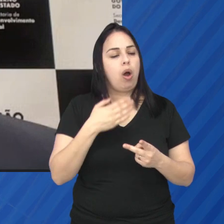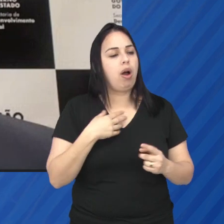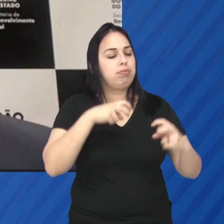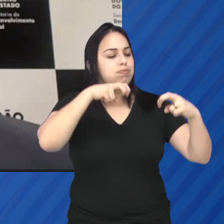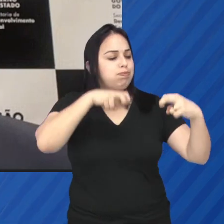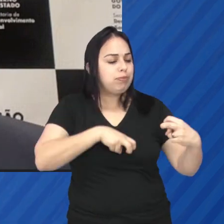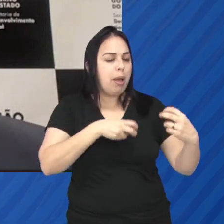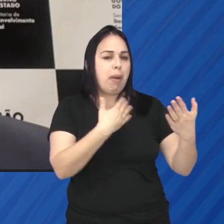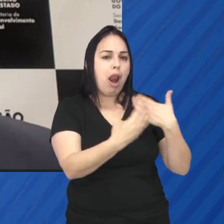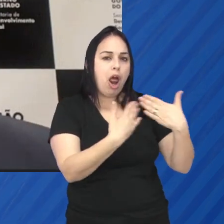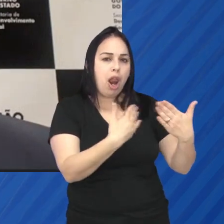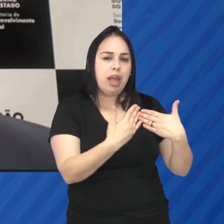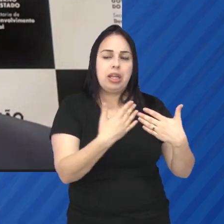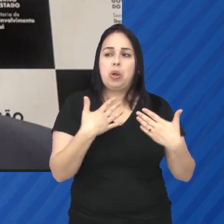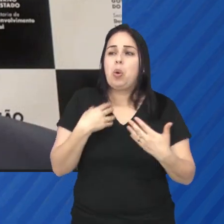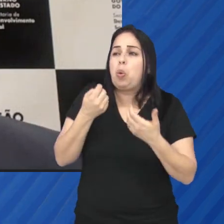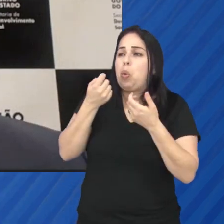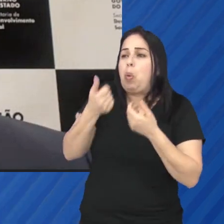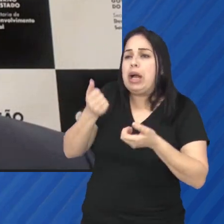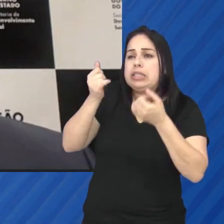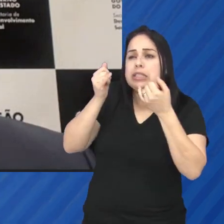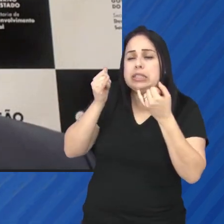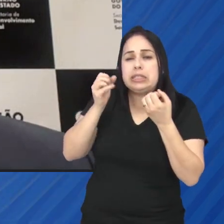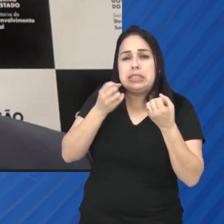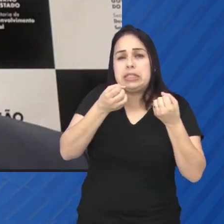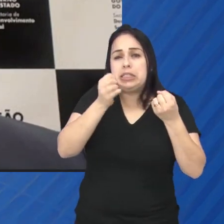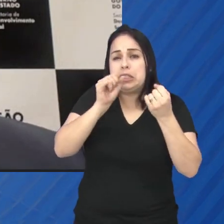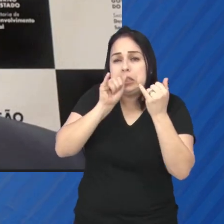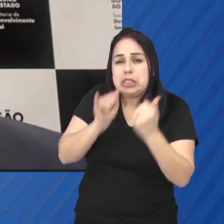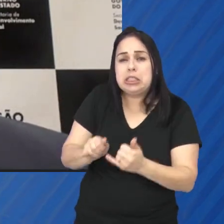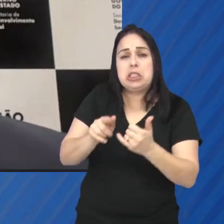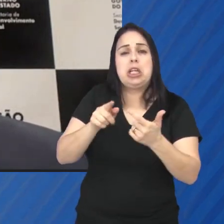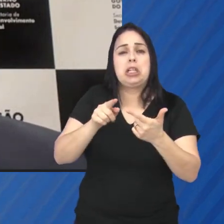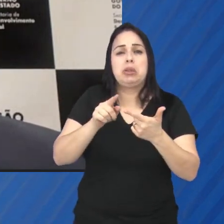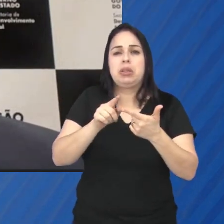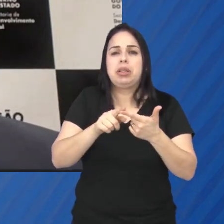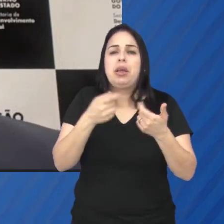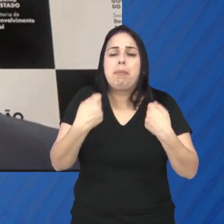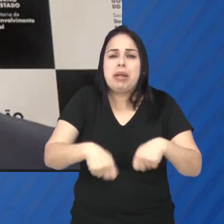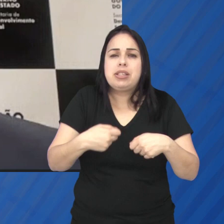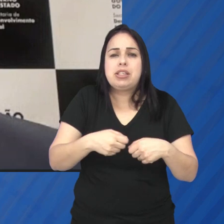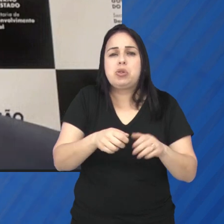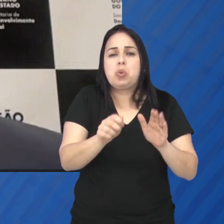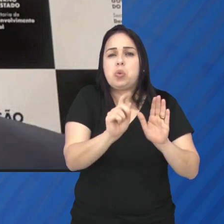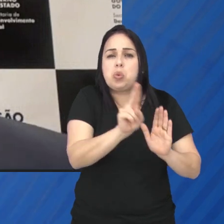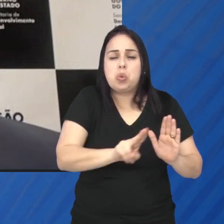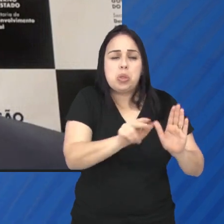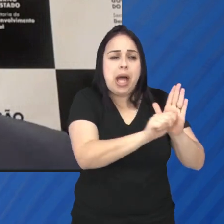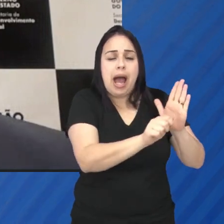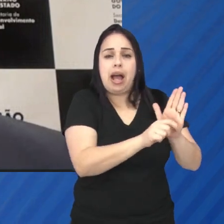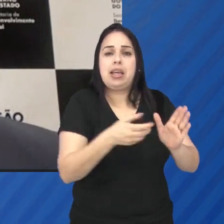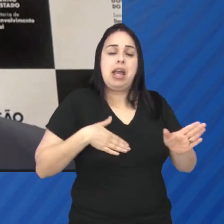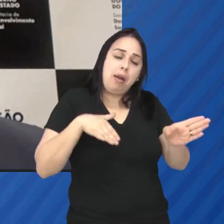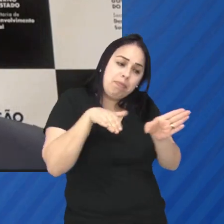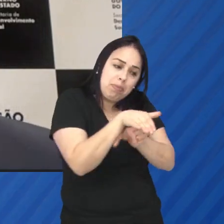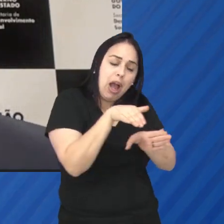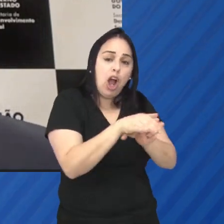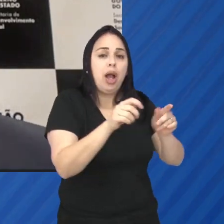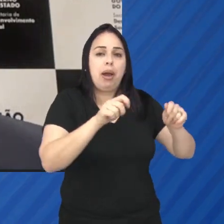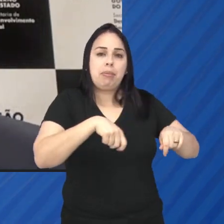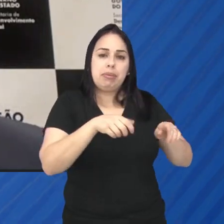com ele e ele falando, olha, eu estou quase desistindo, olha, eu passei por uma situação e estou precisando muito usar droga, o que eu